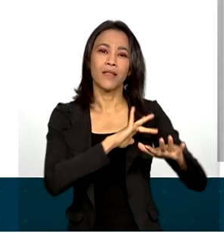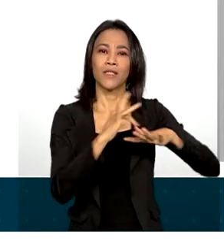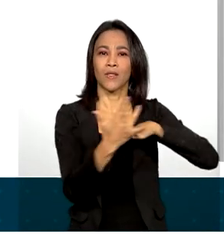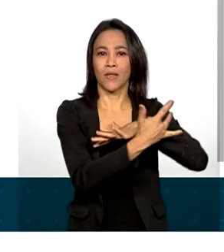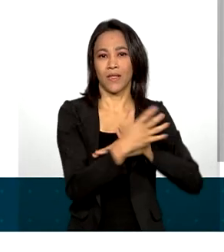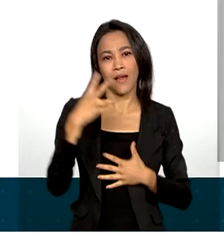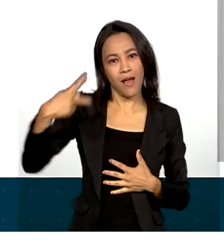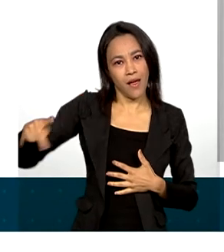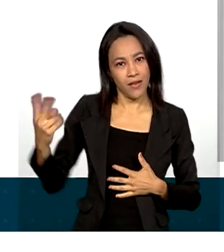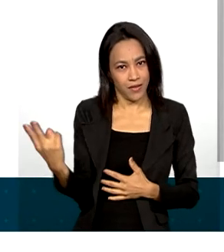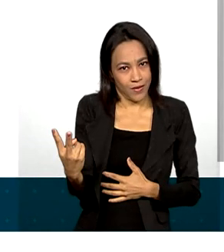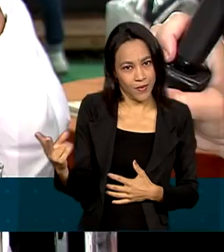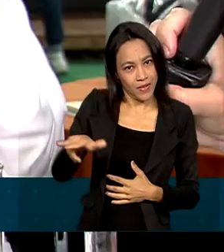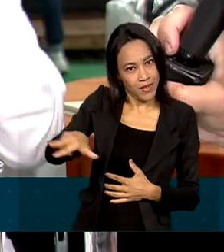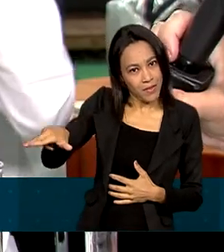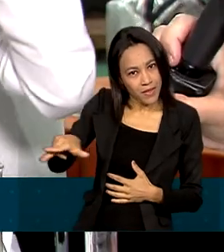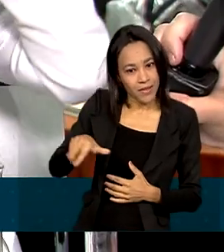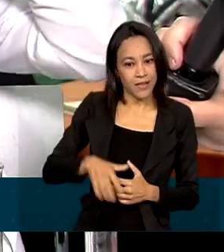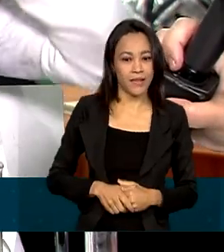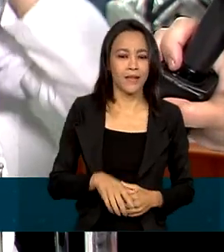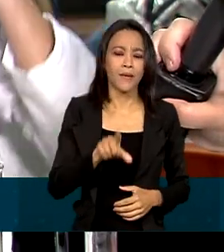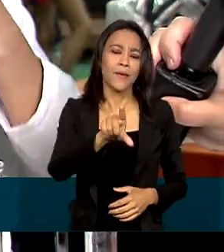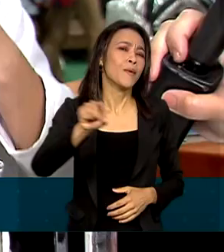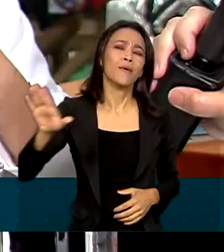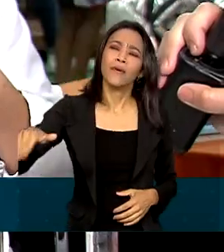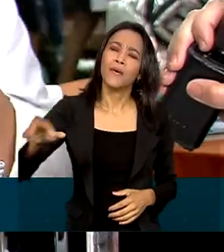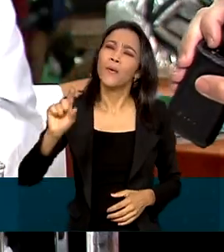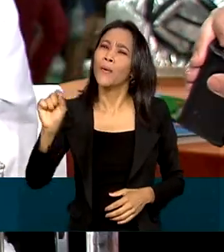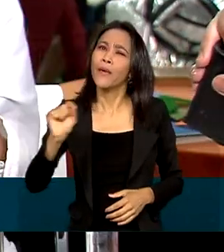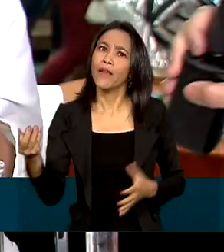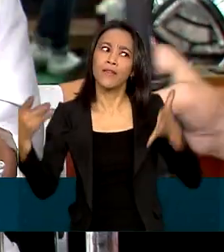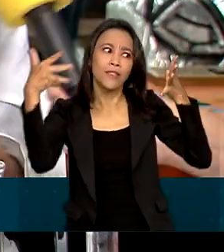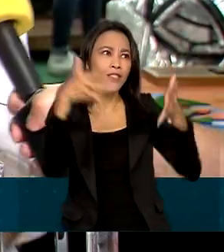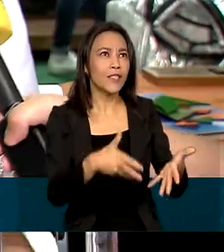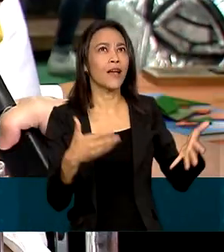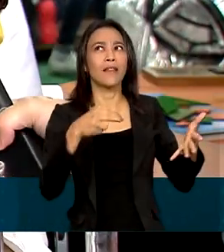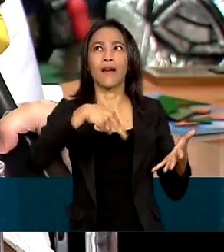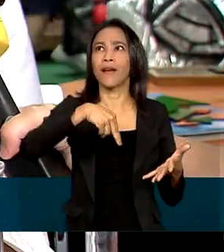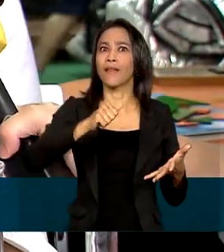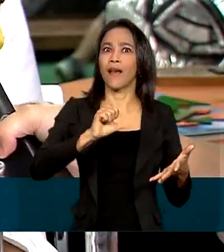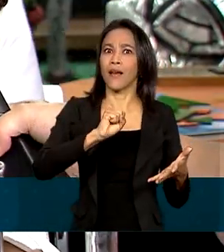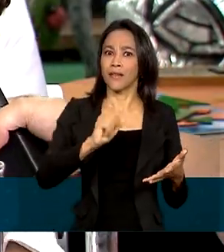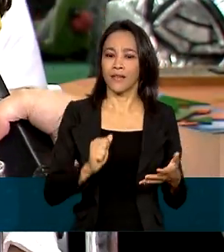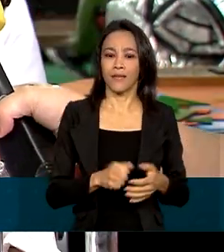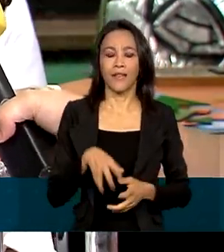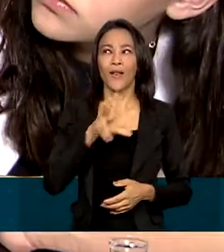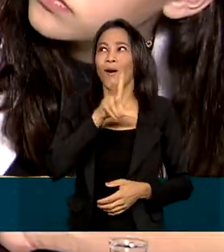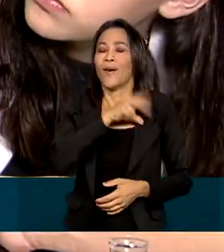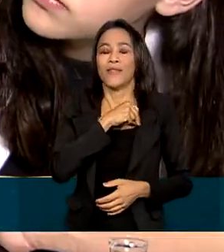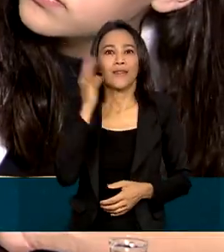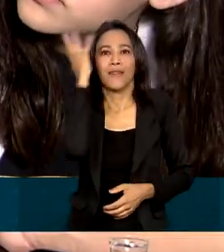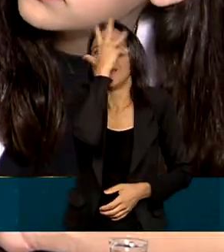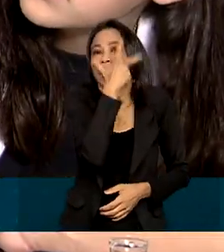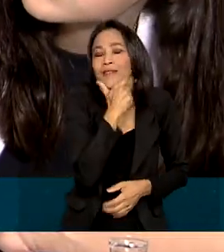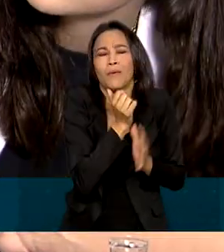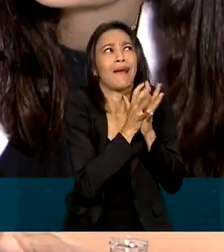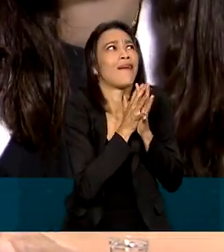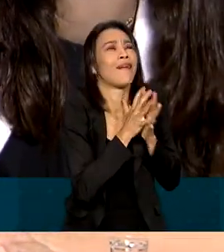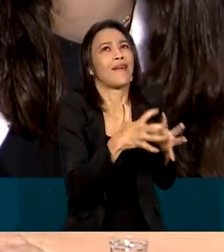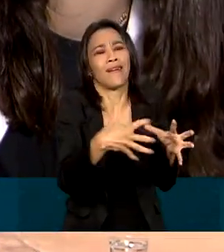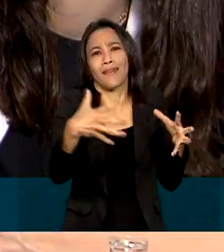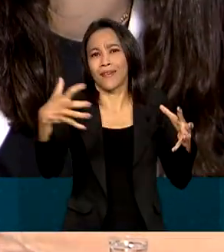sociais da Big Bang. O que é chegar numa agência espacial? Nossa, é lindo. É